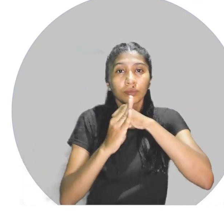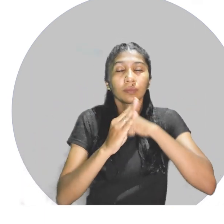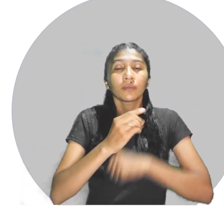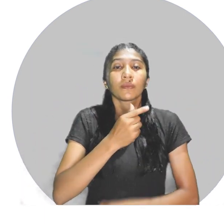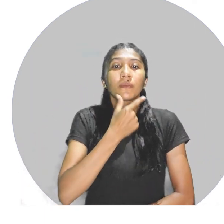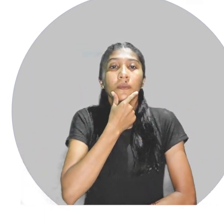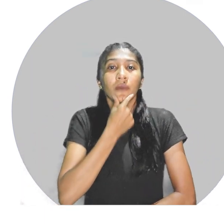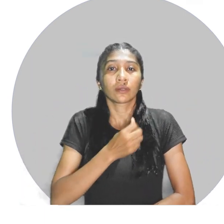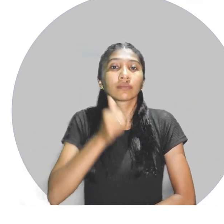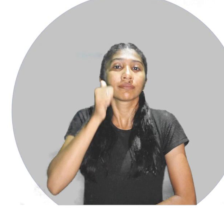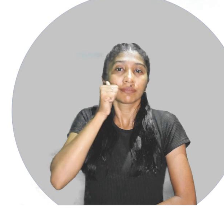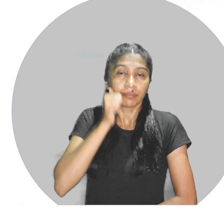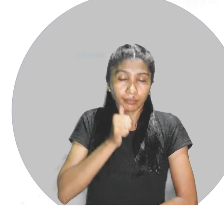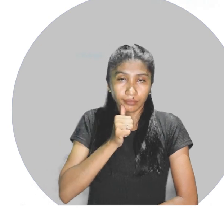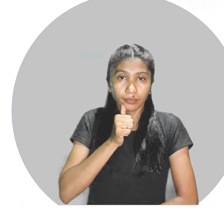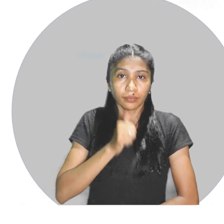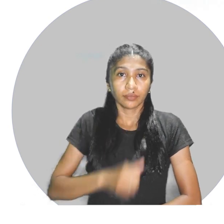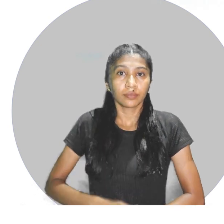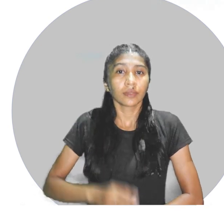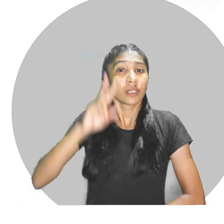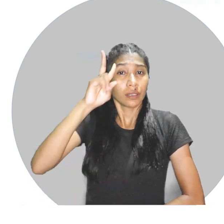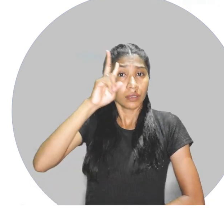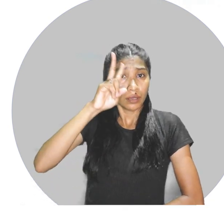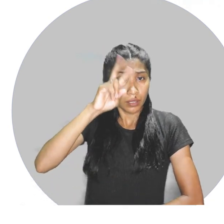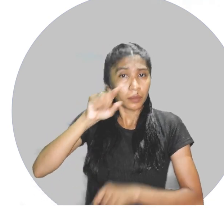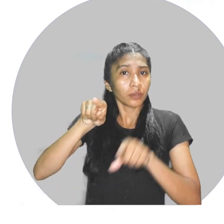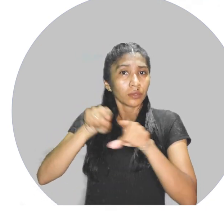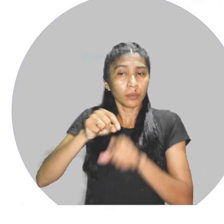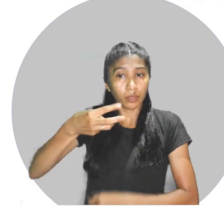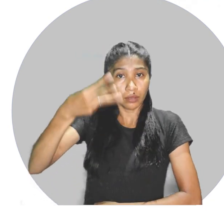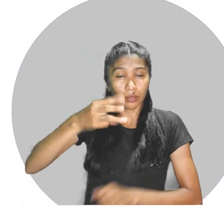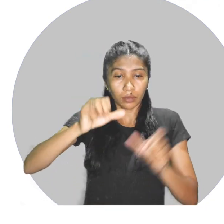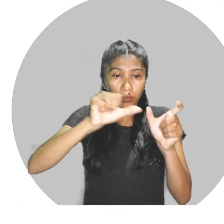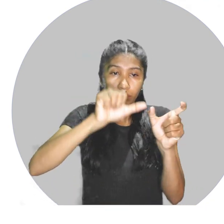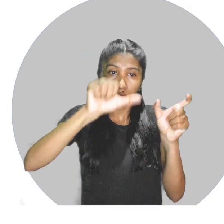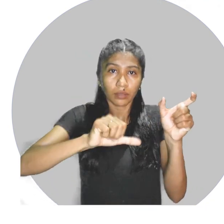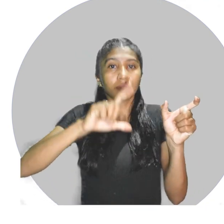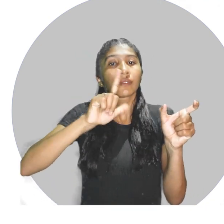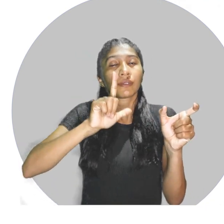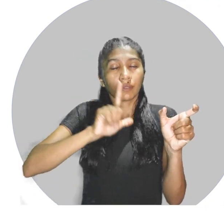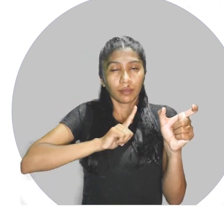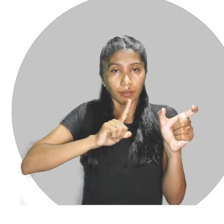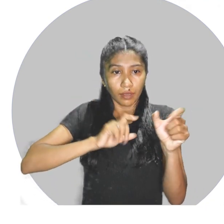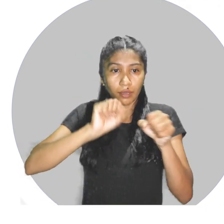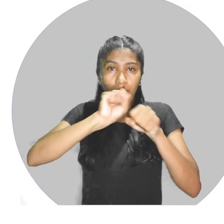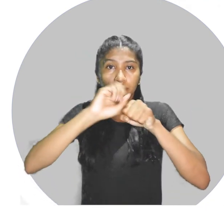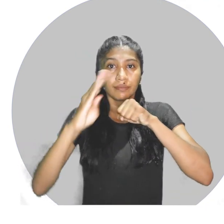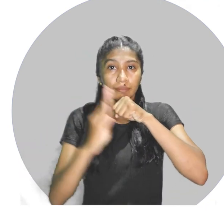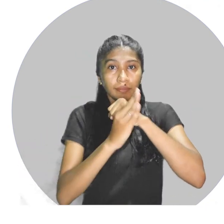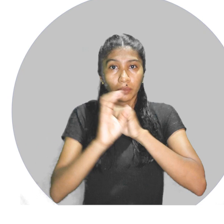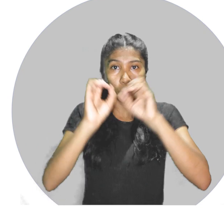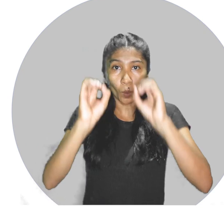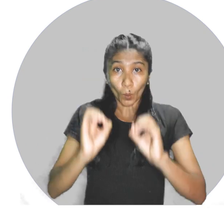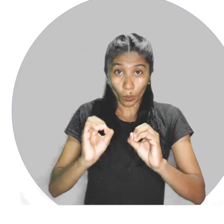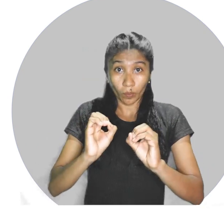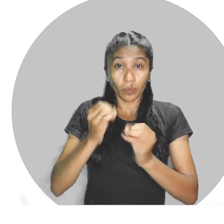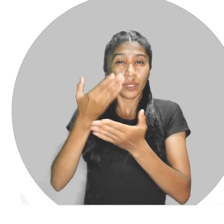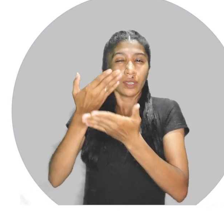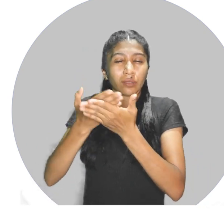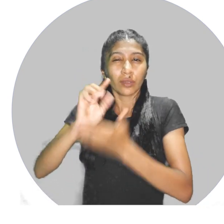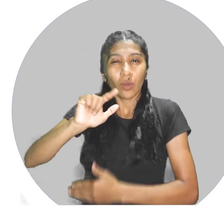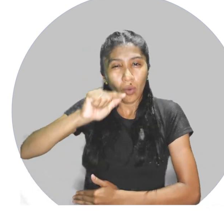substantivos masculinos e femininos. Quero lembrar que a terceira declinação também possui substantivos neutros,